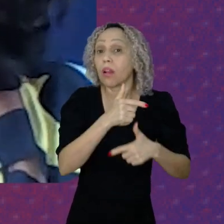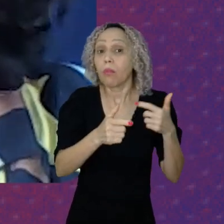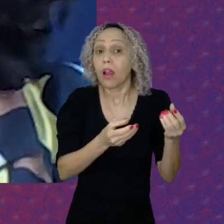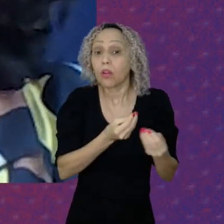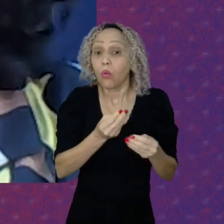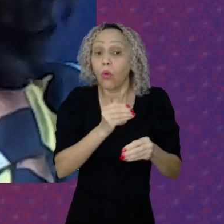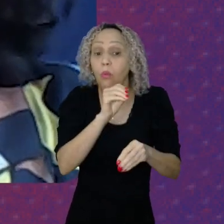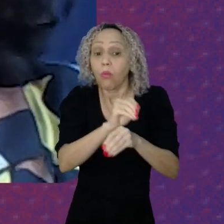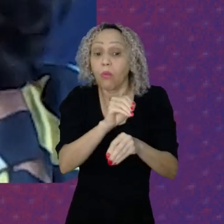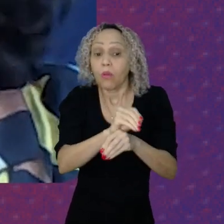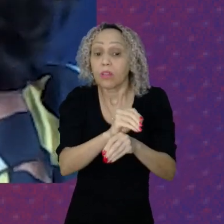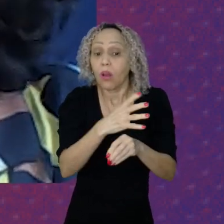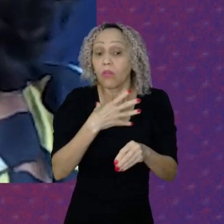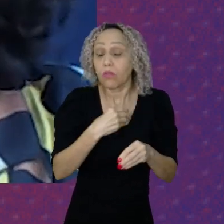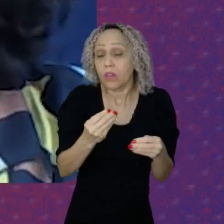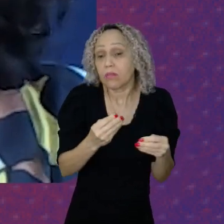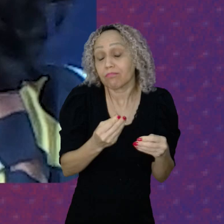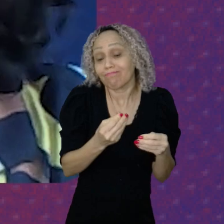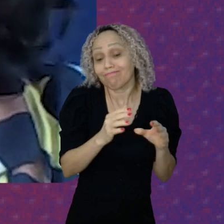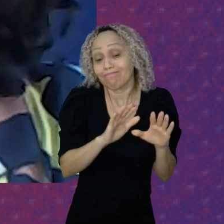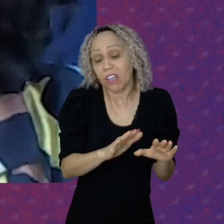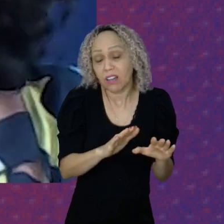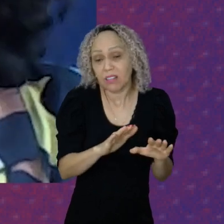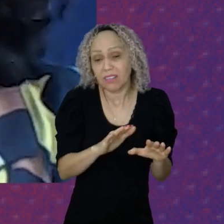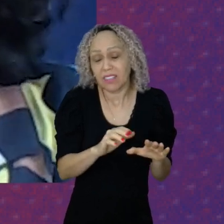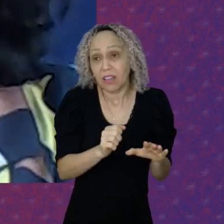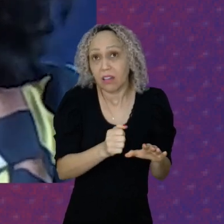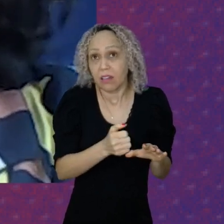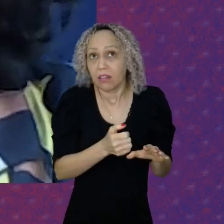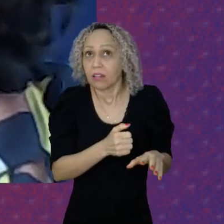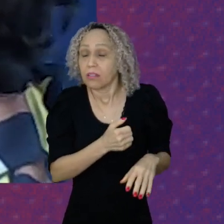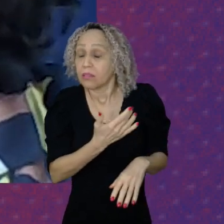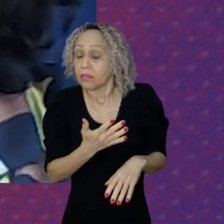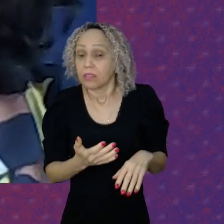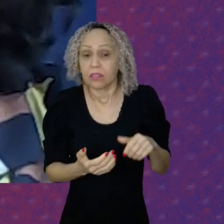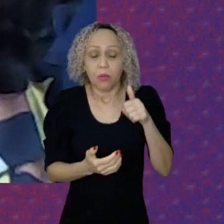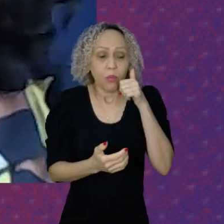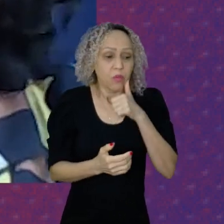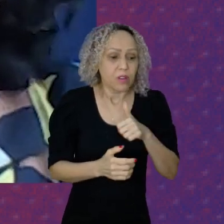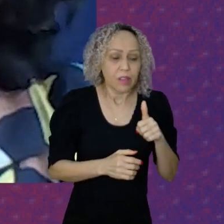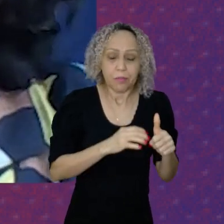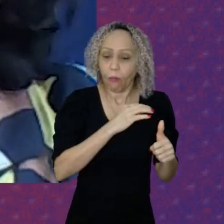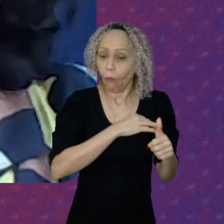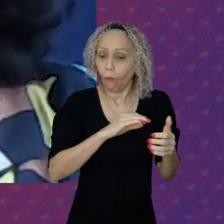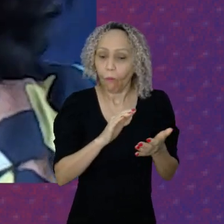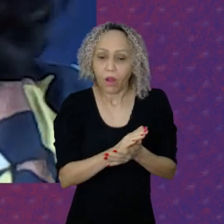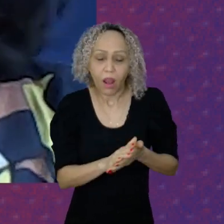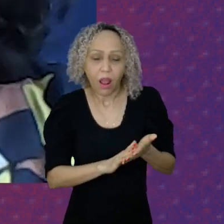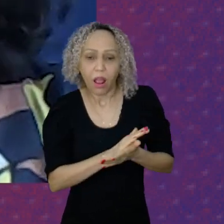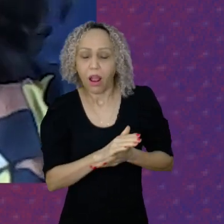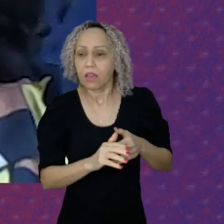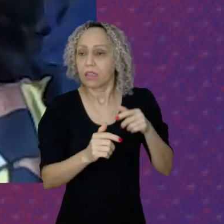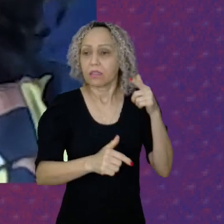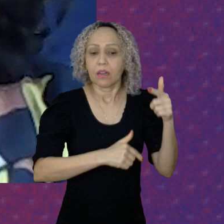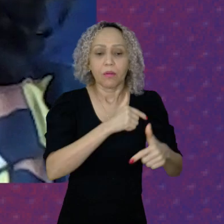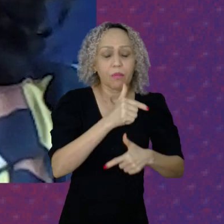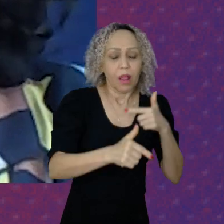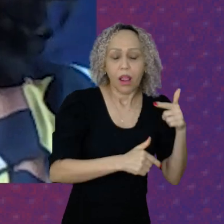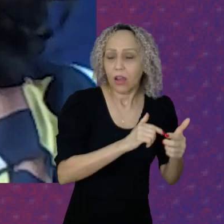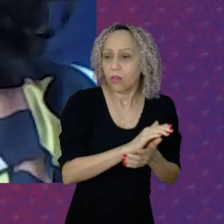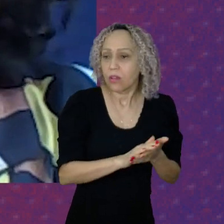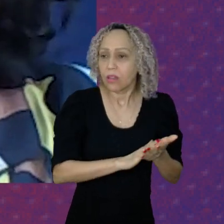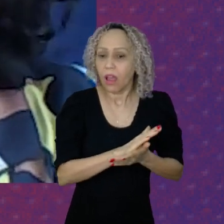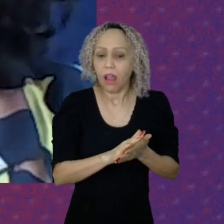abusivo. Muitas vezes elas não têm renda, não têm um trabalho, e o medo, né, de passar